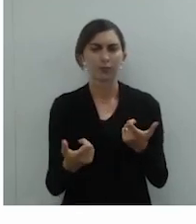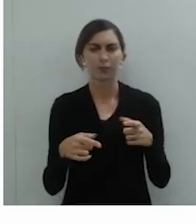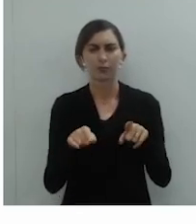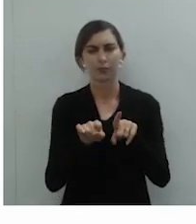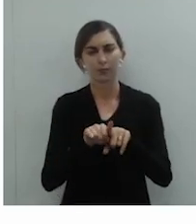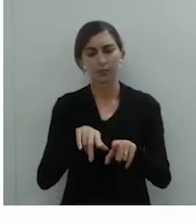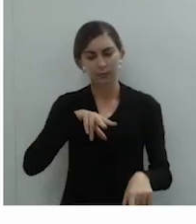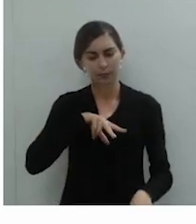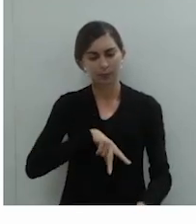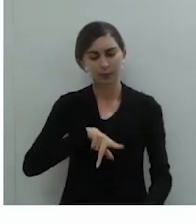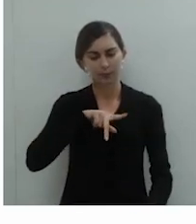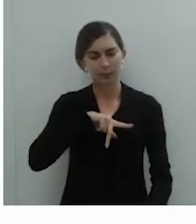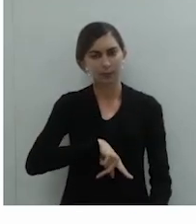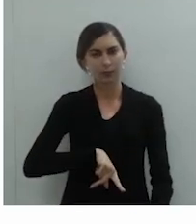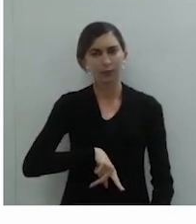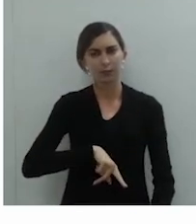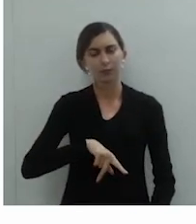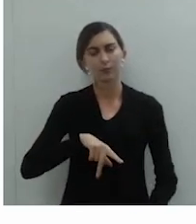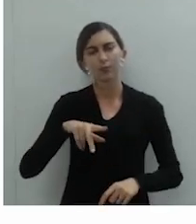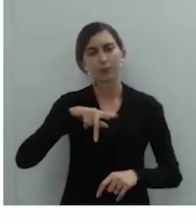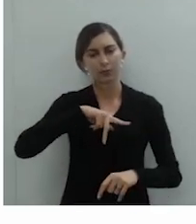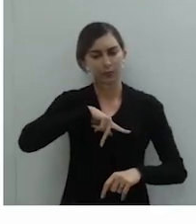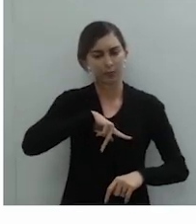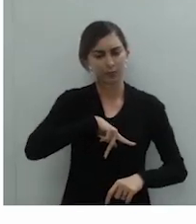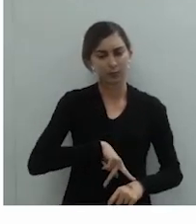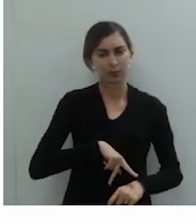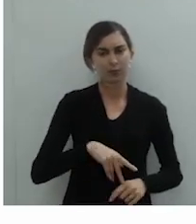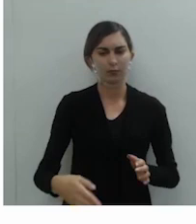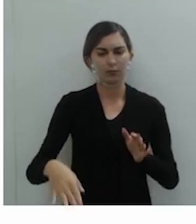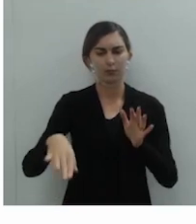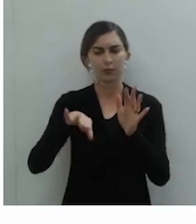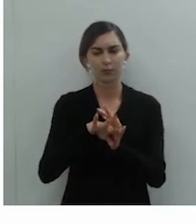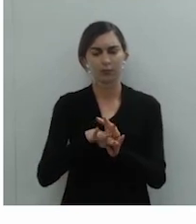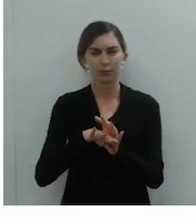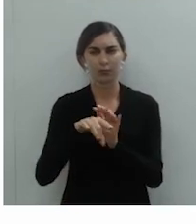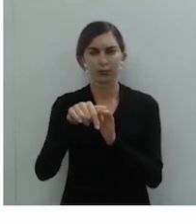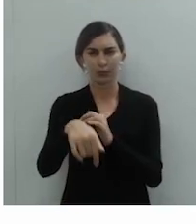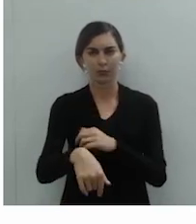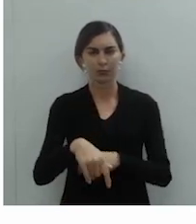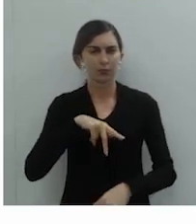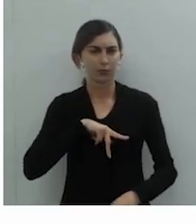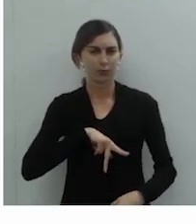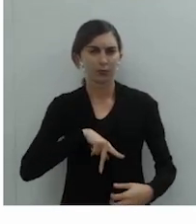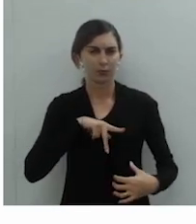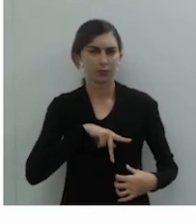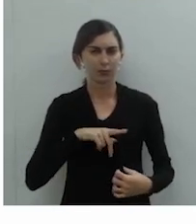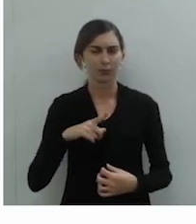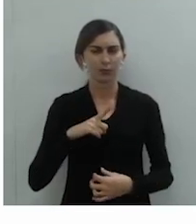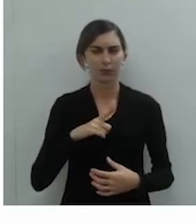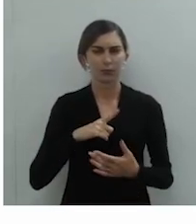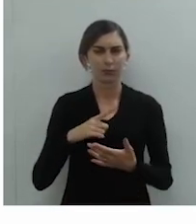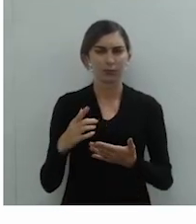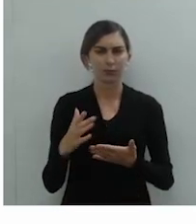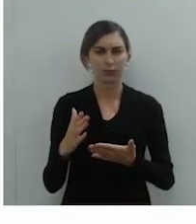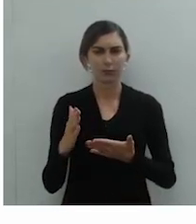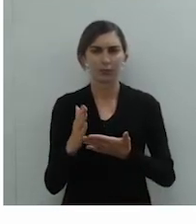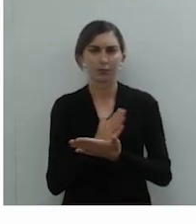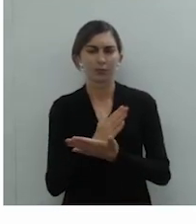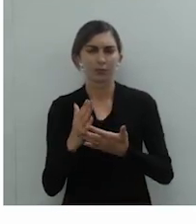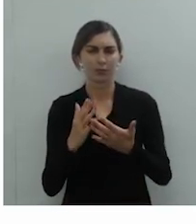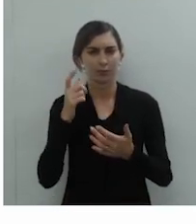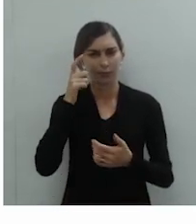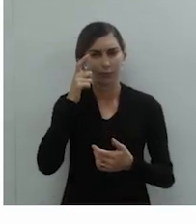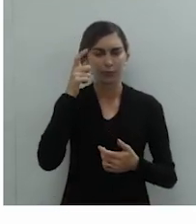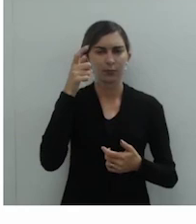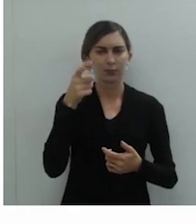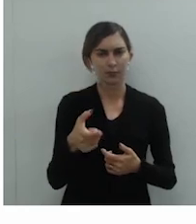os portugueses que chegam a esse território. Tem algo muito interessante nessa imagem